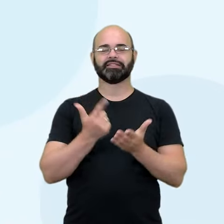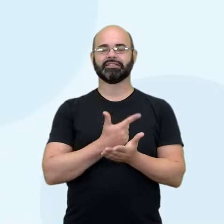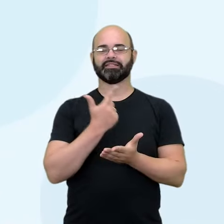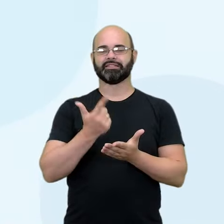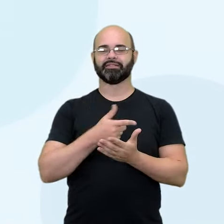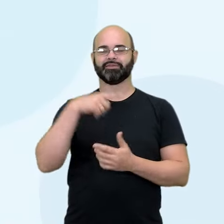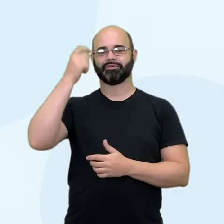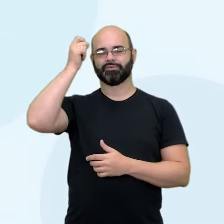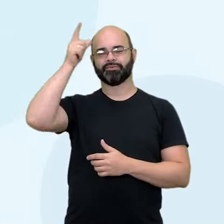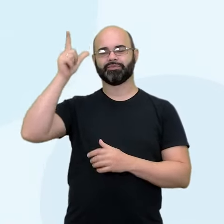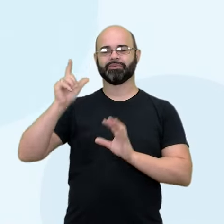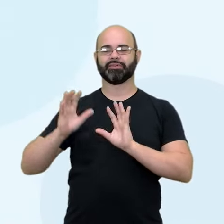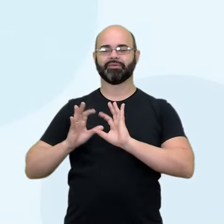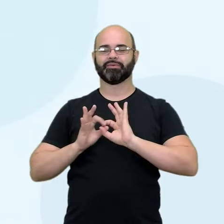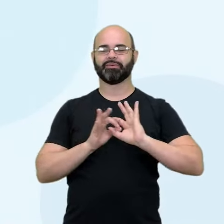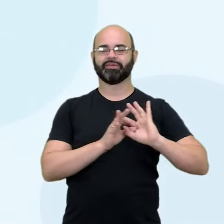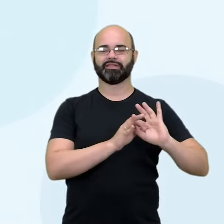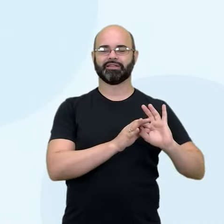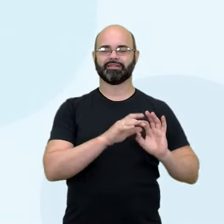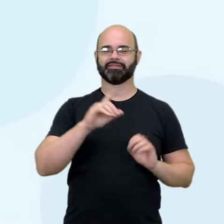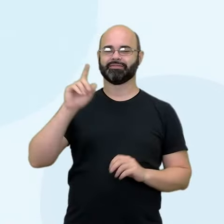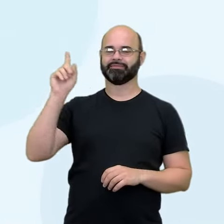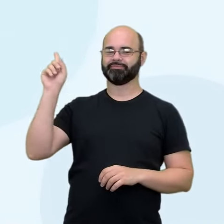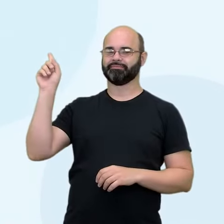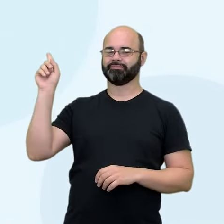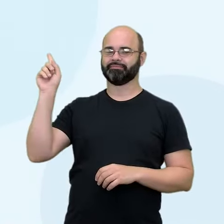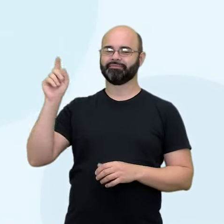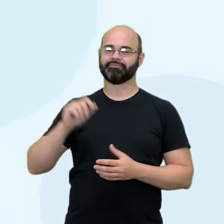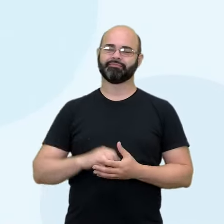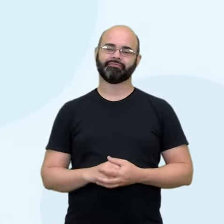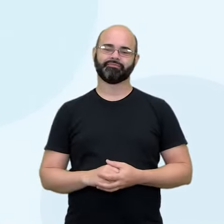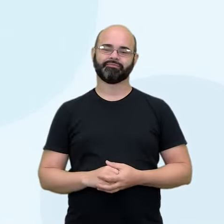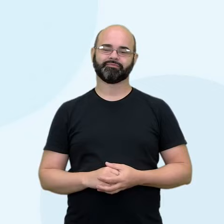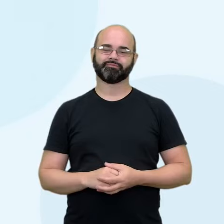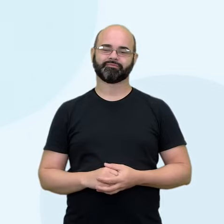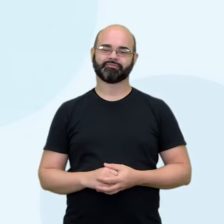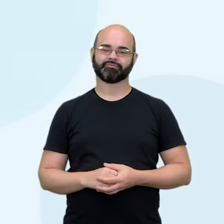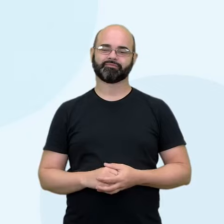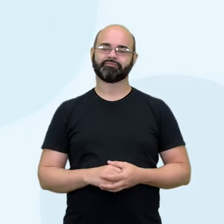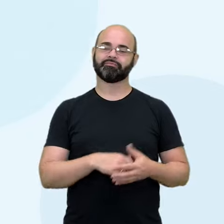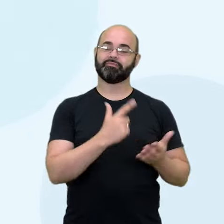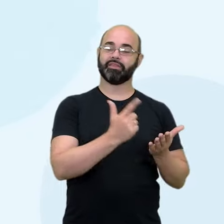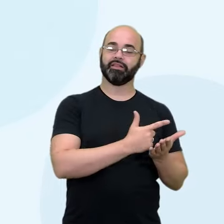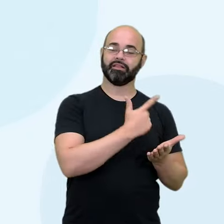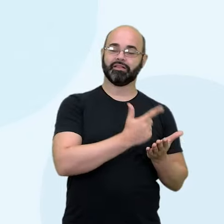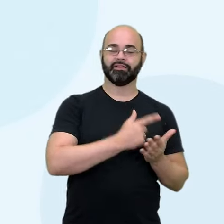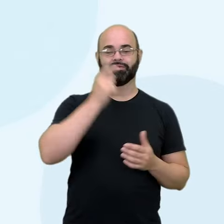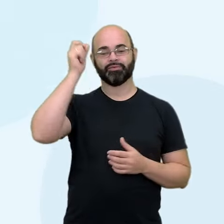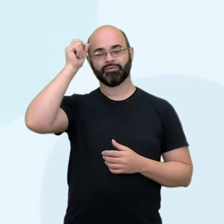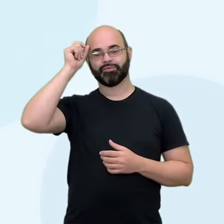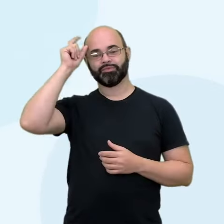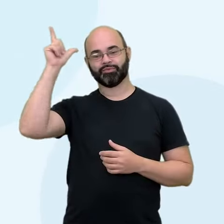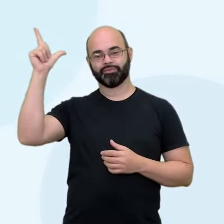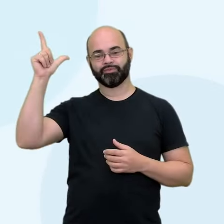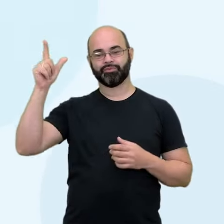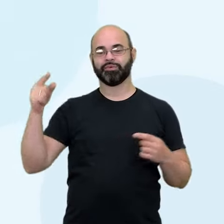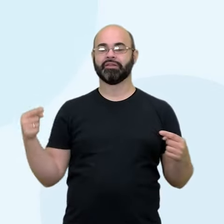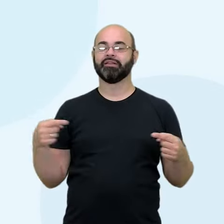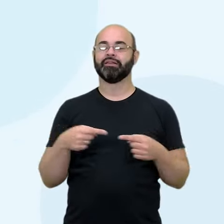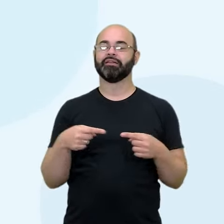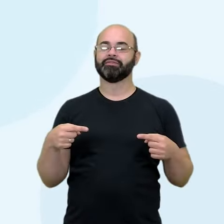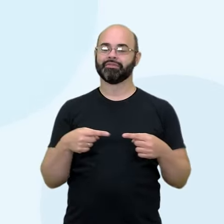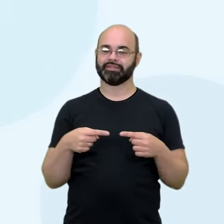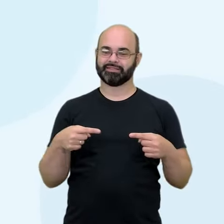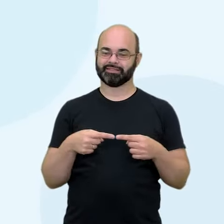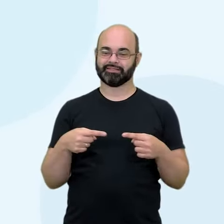nossa atividade 1, sistematização, na verdade são 2, né? Relações entre literatura e cultura é a aula de hoje. Então, relações